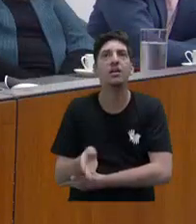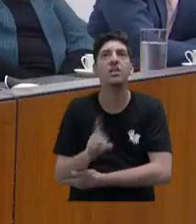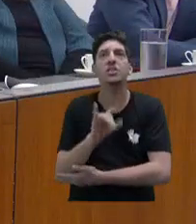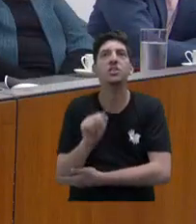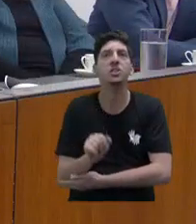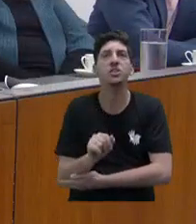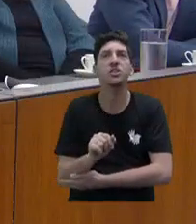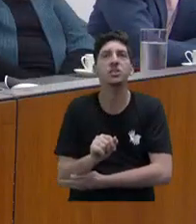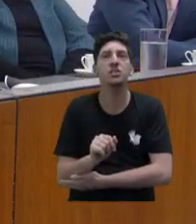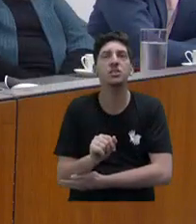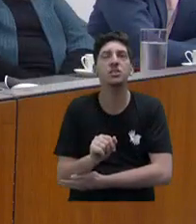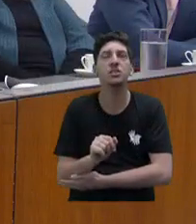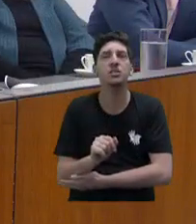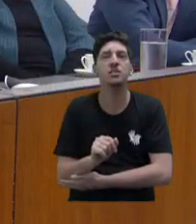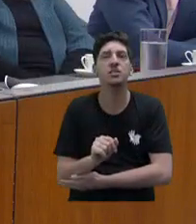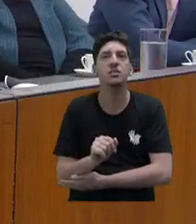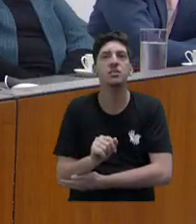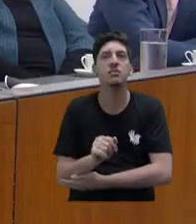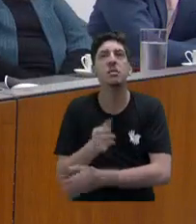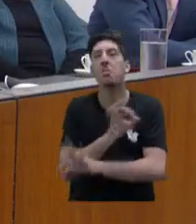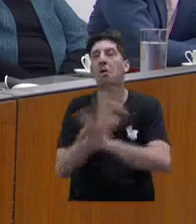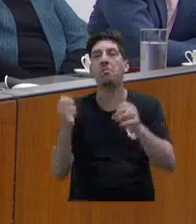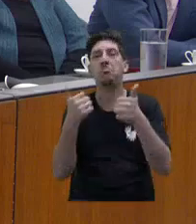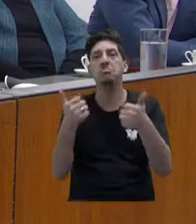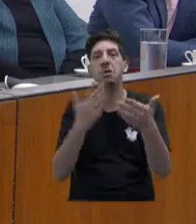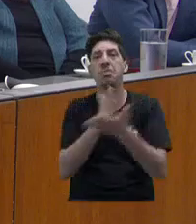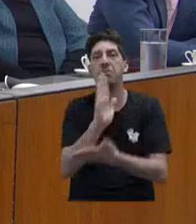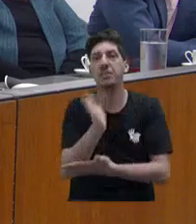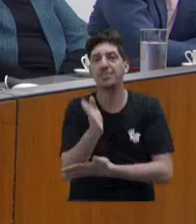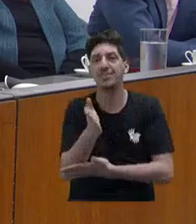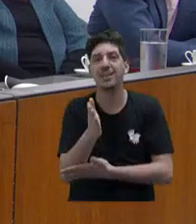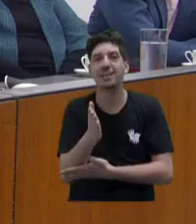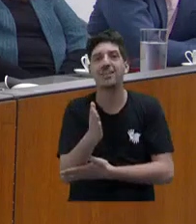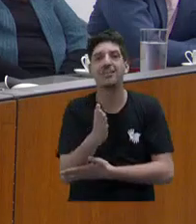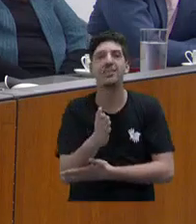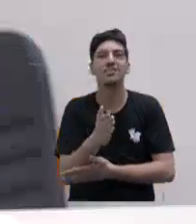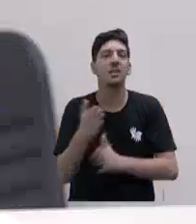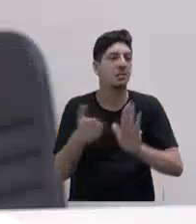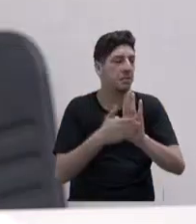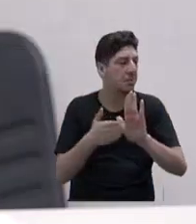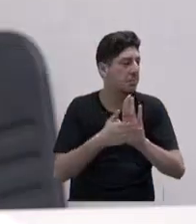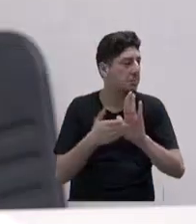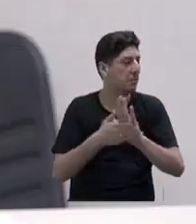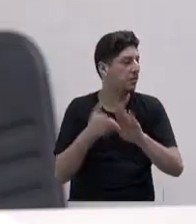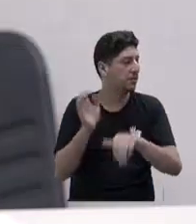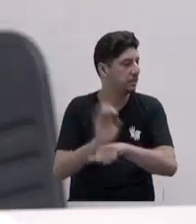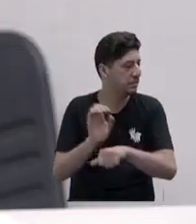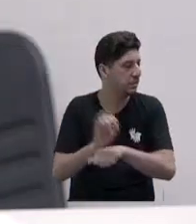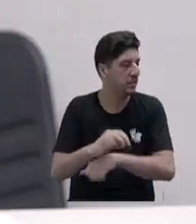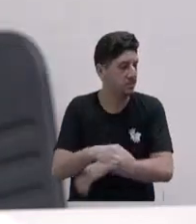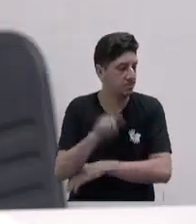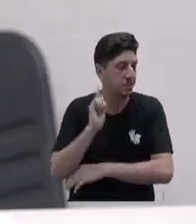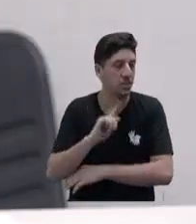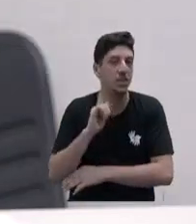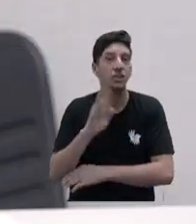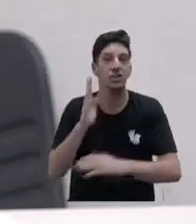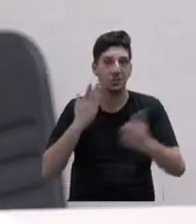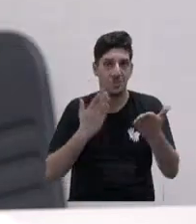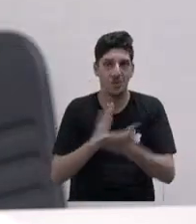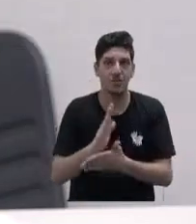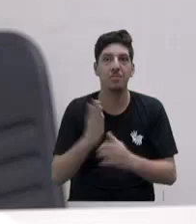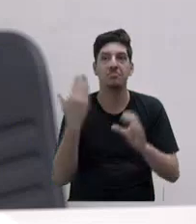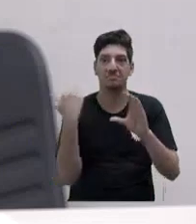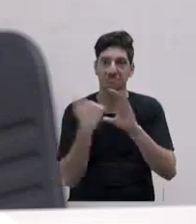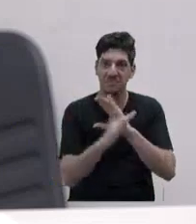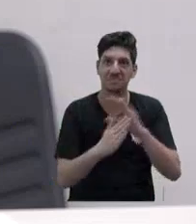dia? Então, ótimo, foi aprovado. Plano do Estado de Minas Gerais está aprovado, nós já mandamos, está aprovado. E